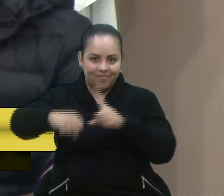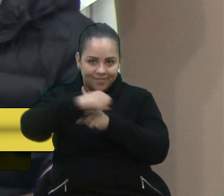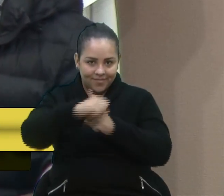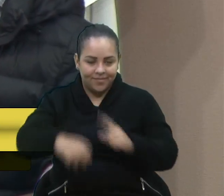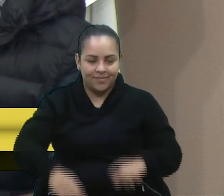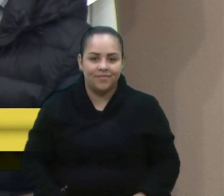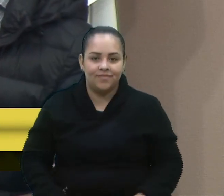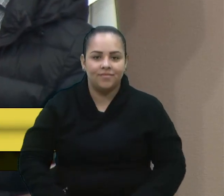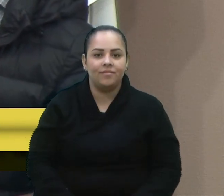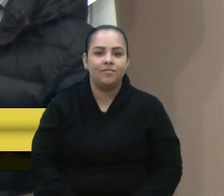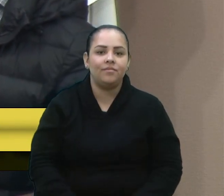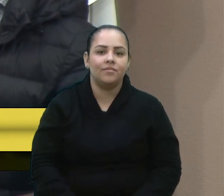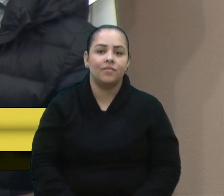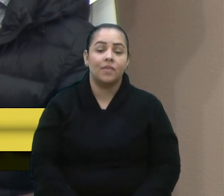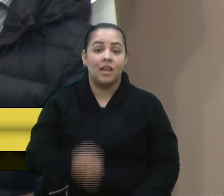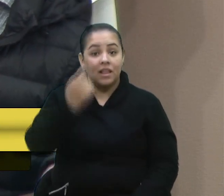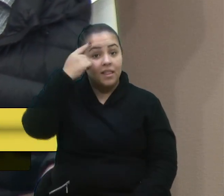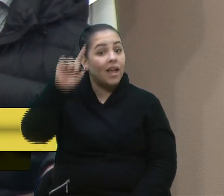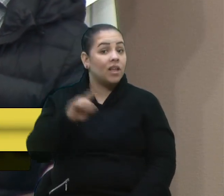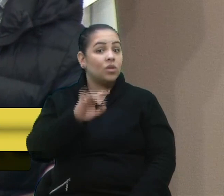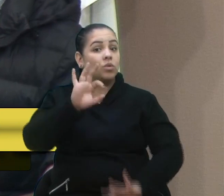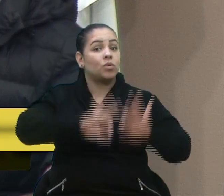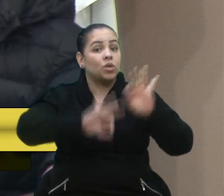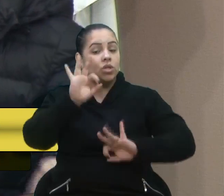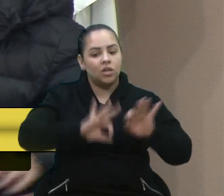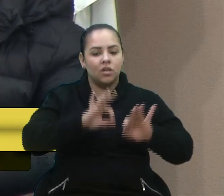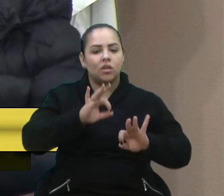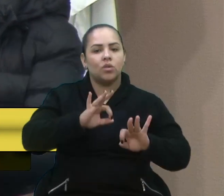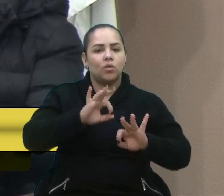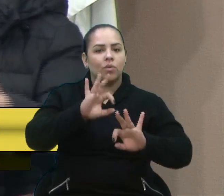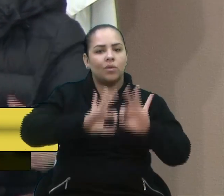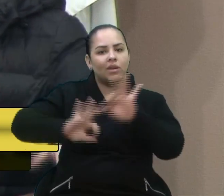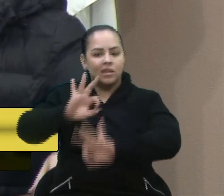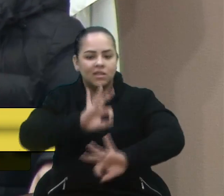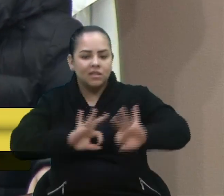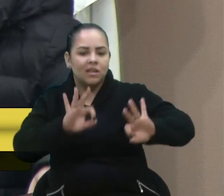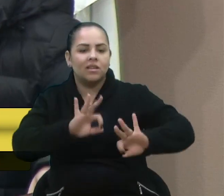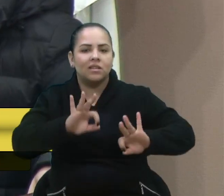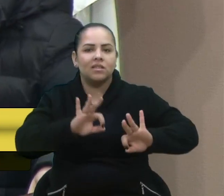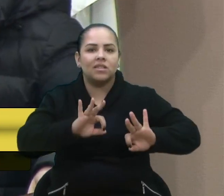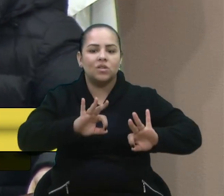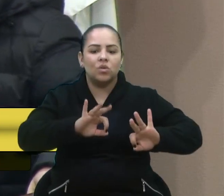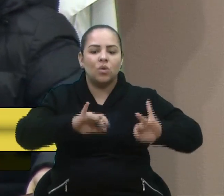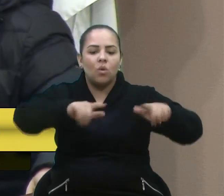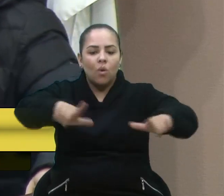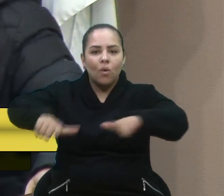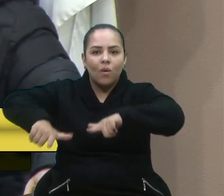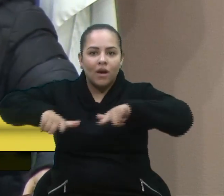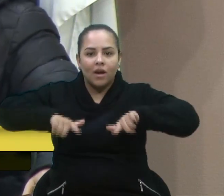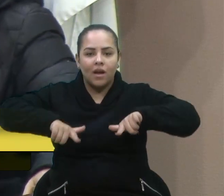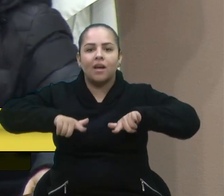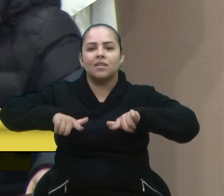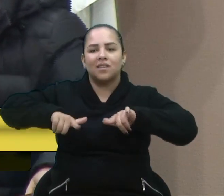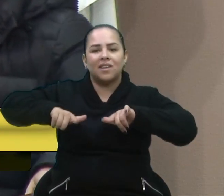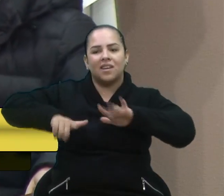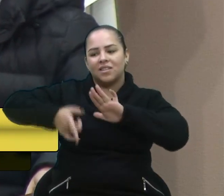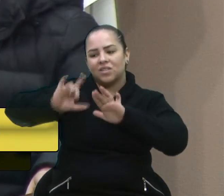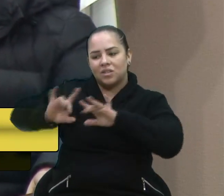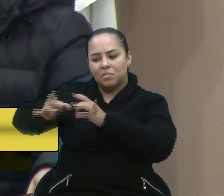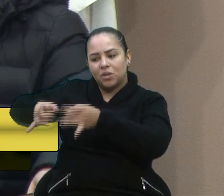trabalhar esses prédios abandonados, prédios que ainda não estão abandonados, mas que podem sofrer um processo de recuperação muito mais ágil e mais